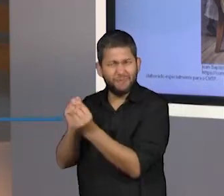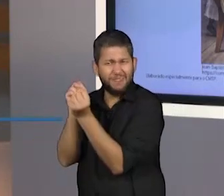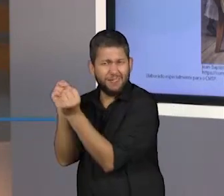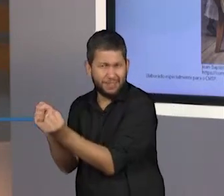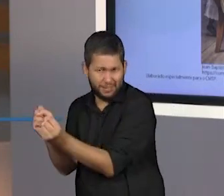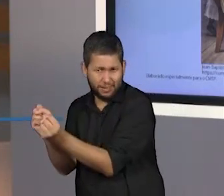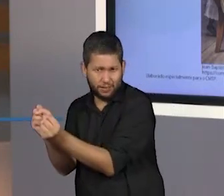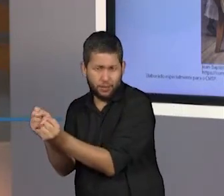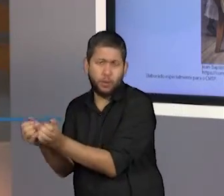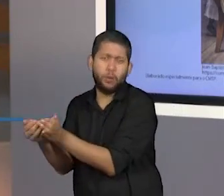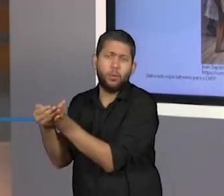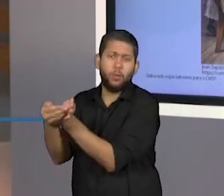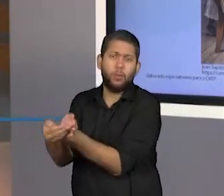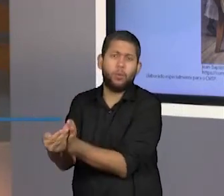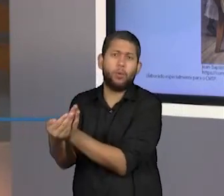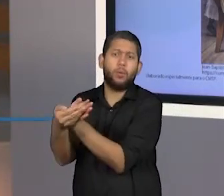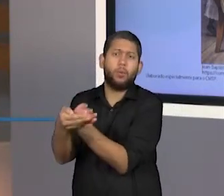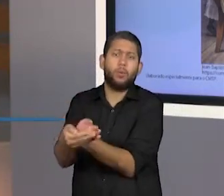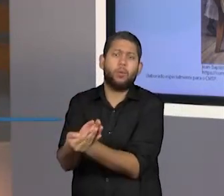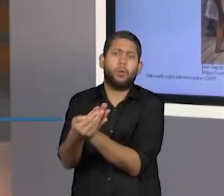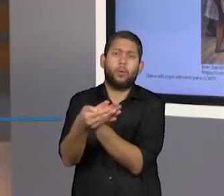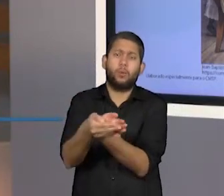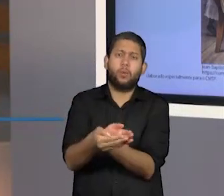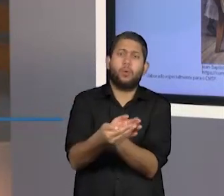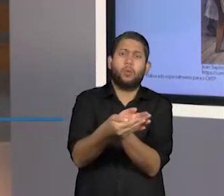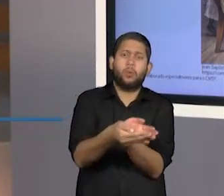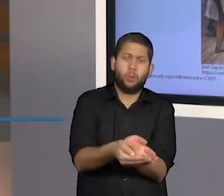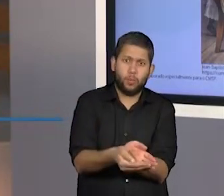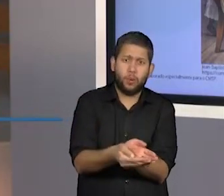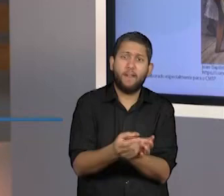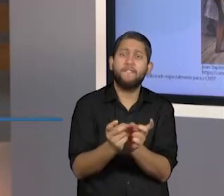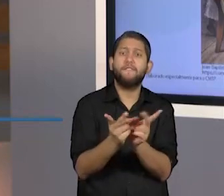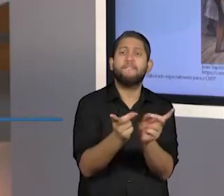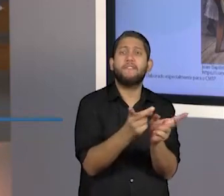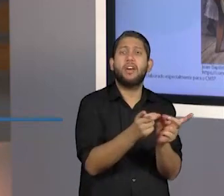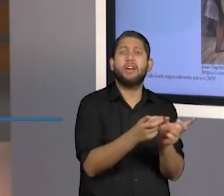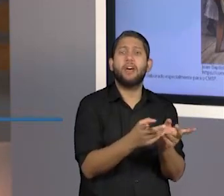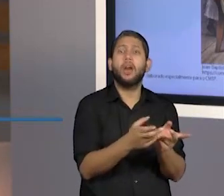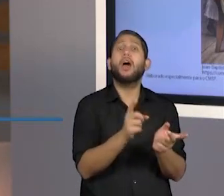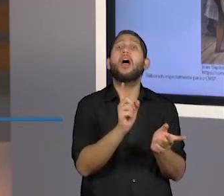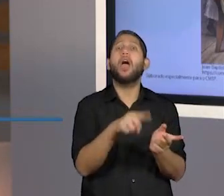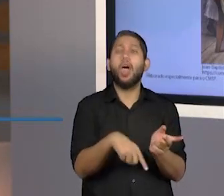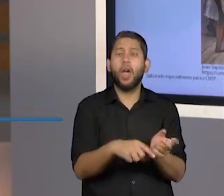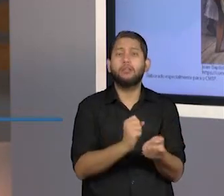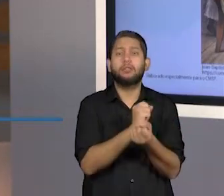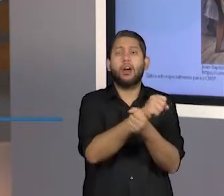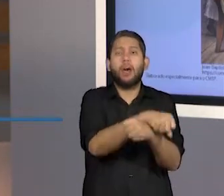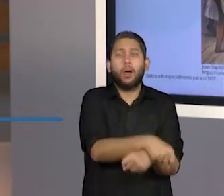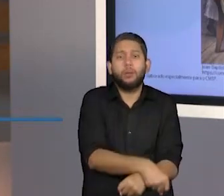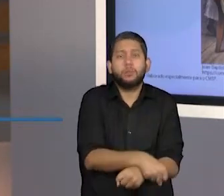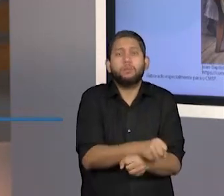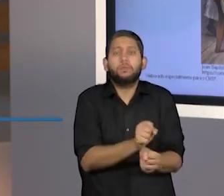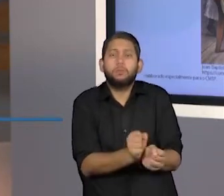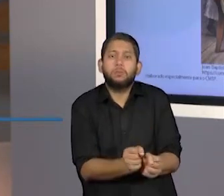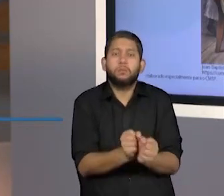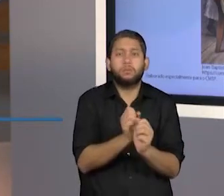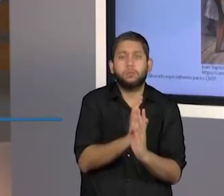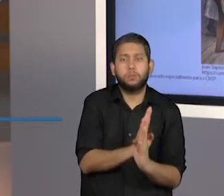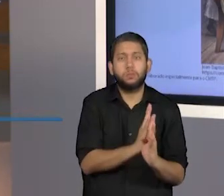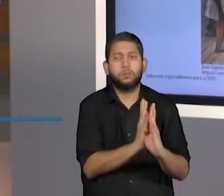eles vêm a partir de embarcações, lá